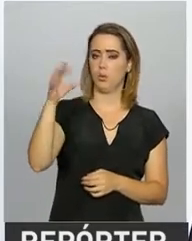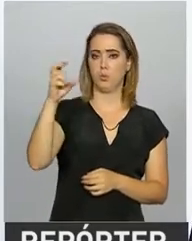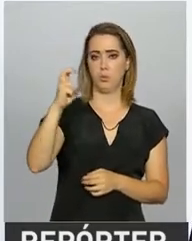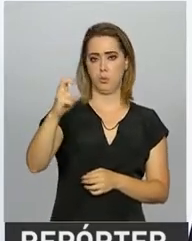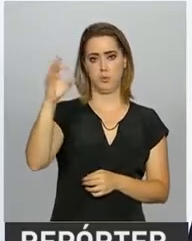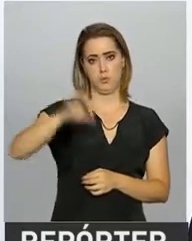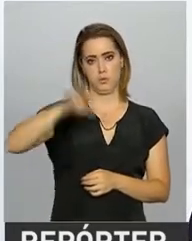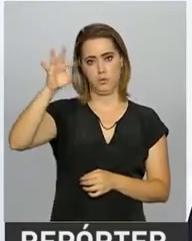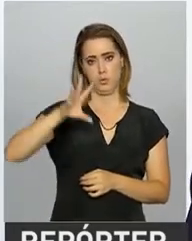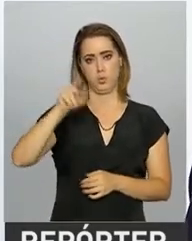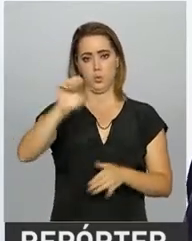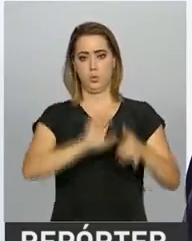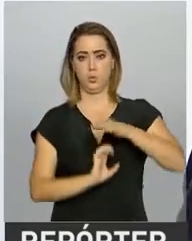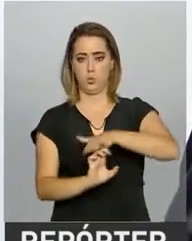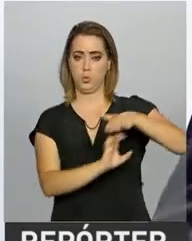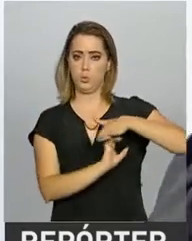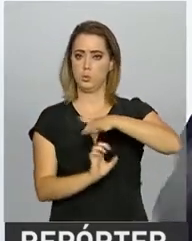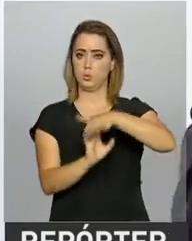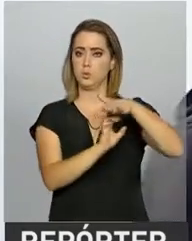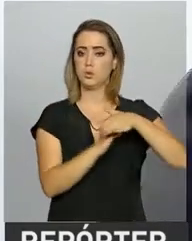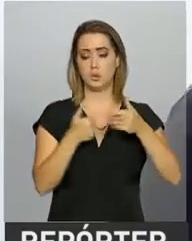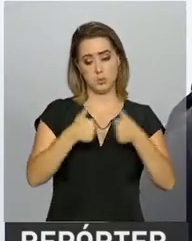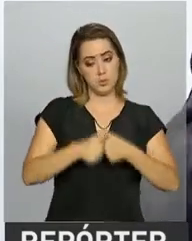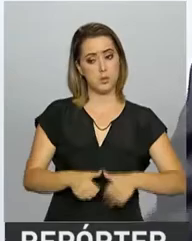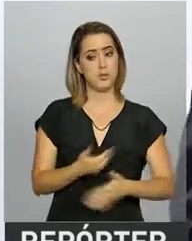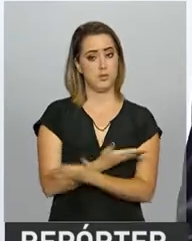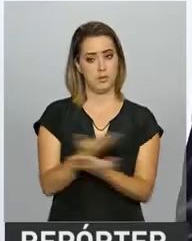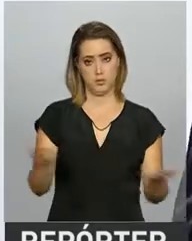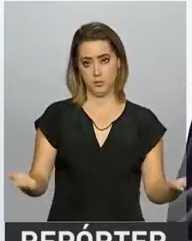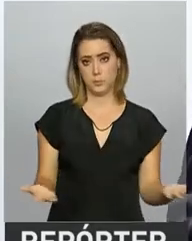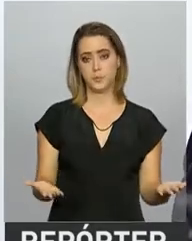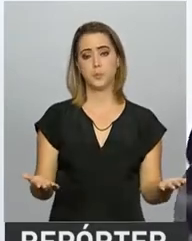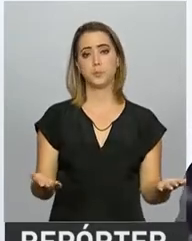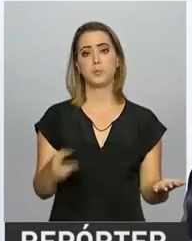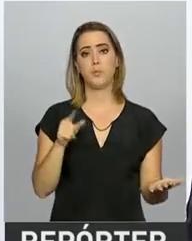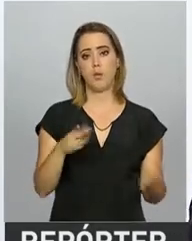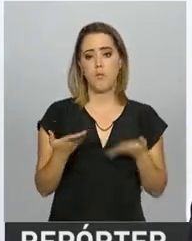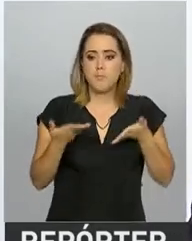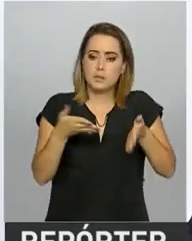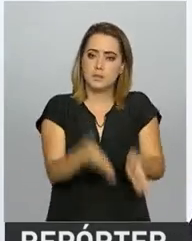98,5% dos empresários brasileiros que aqui estão representados, engajados nesse processo.